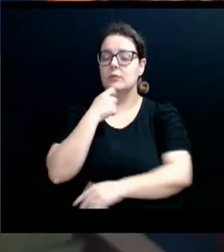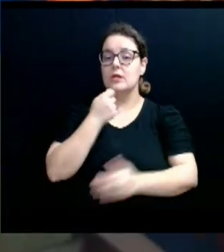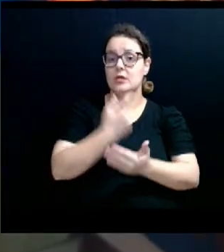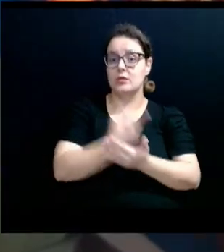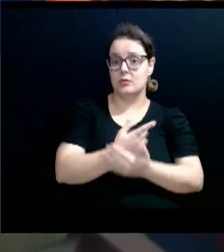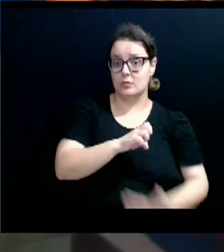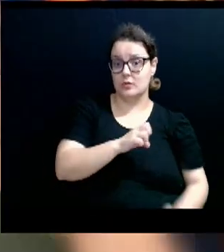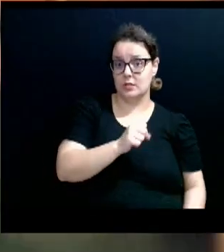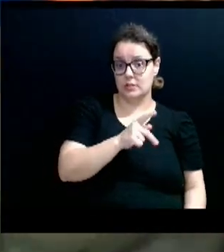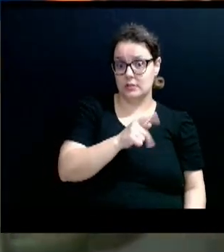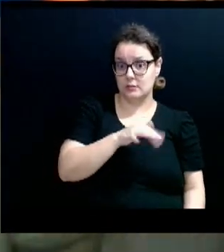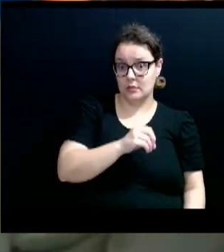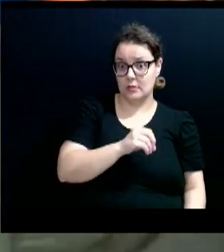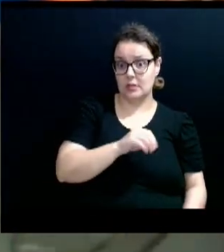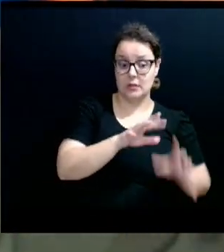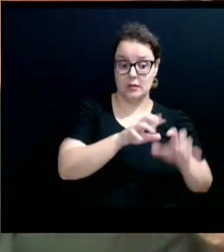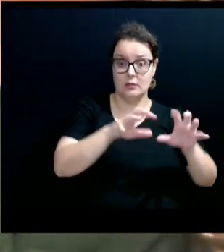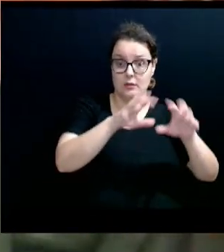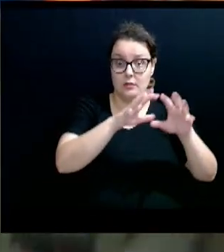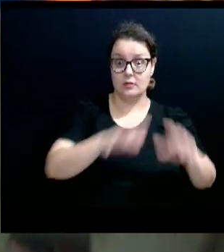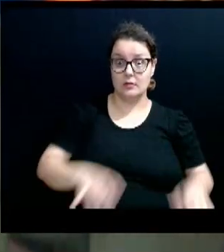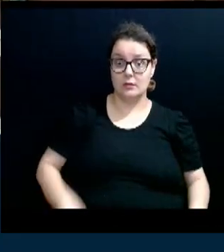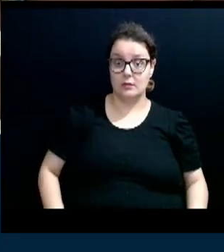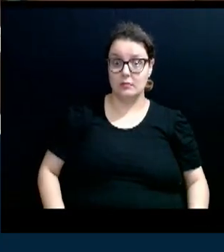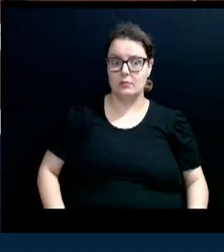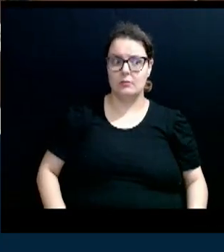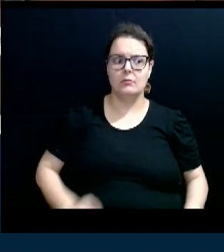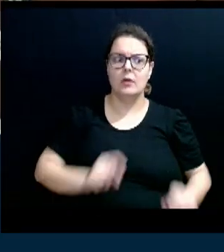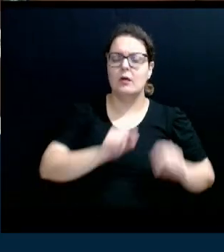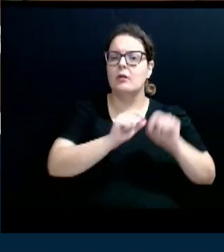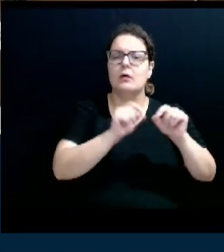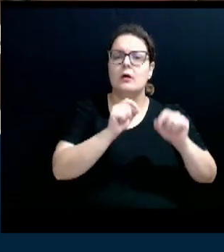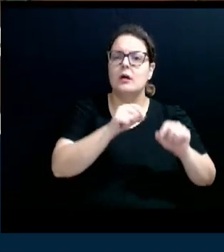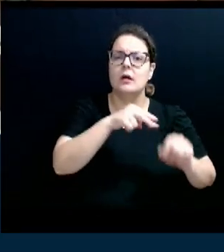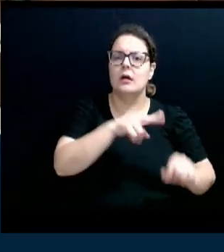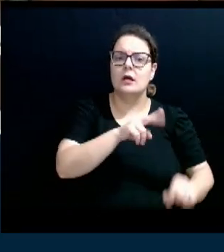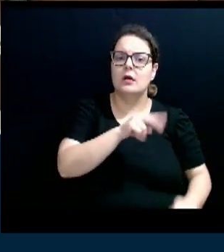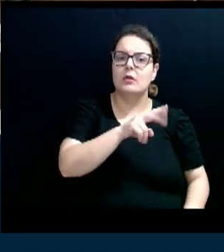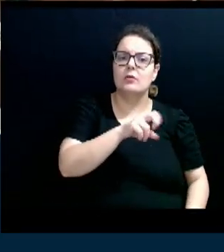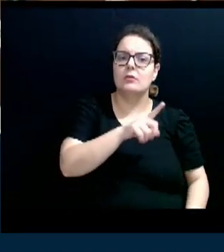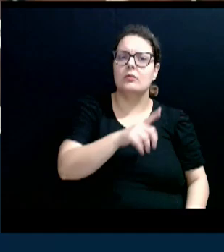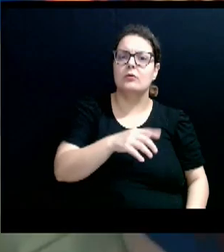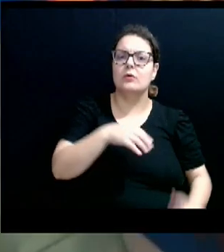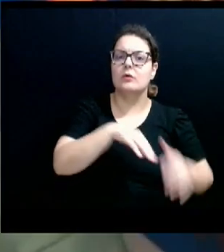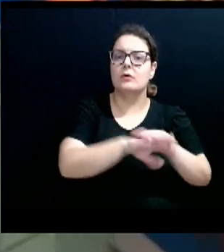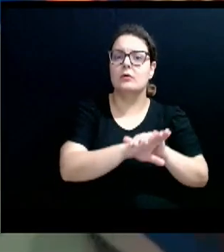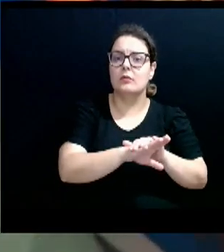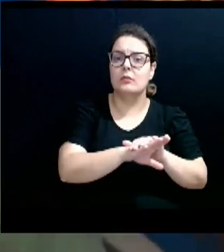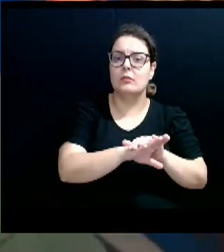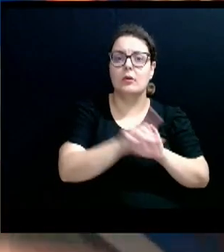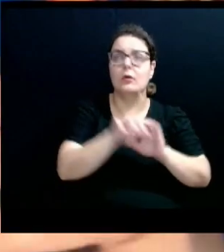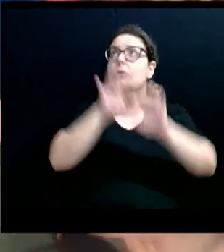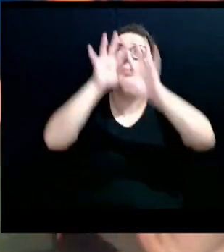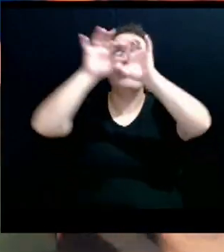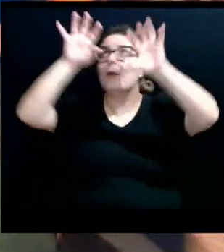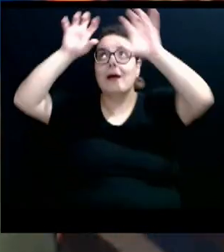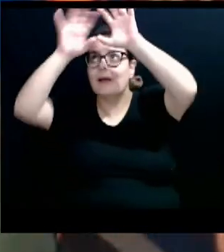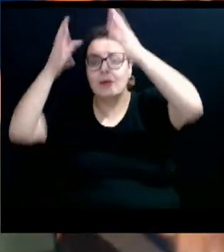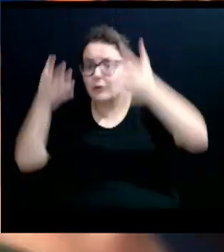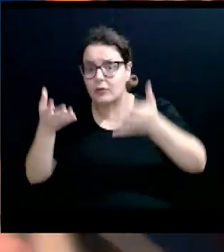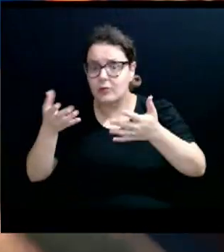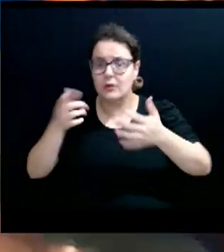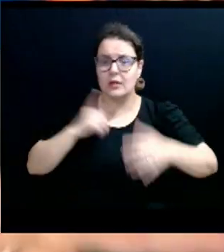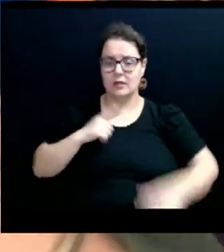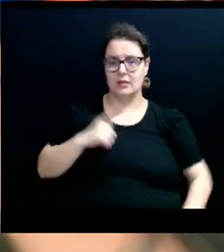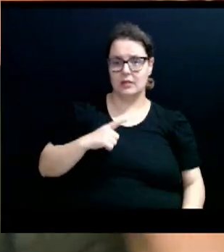nuvem, mas o que é essa nuvem onde a gente armazena? Sim. Essa nuvem não é a nuvem do céu. Existem data